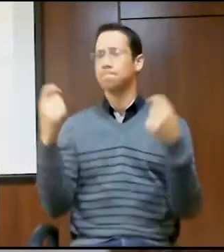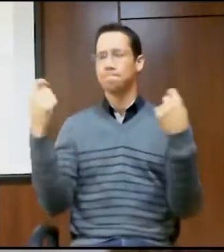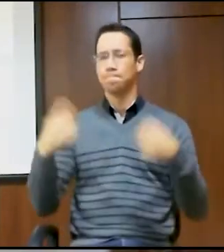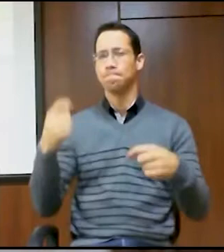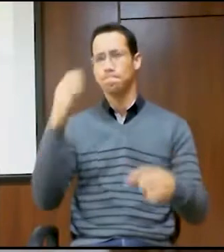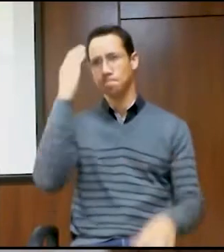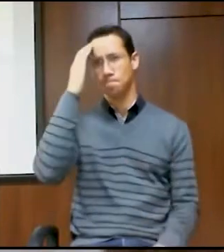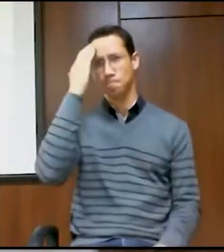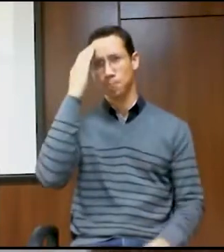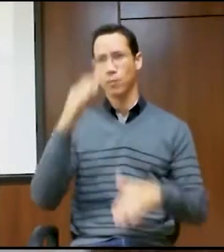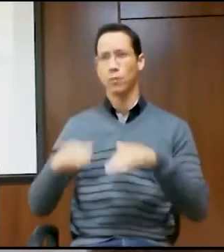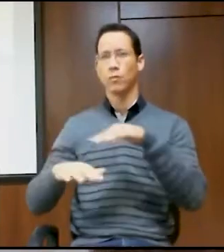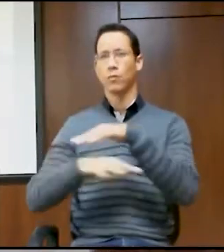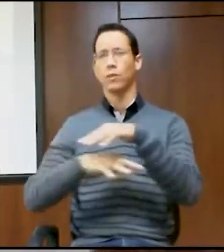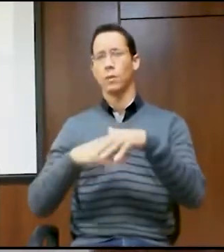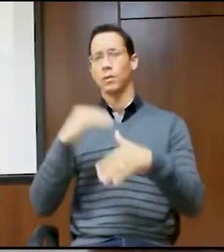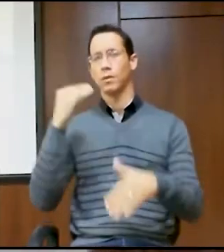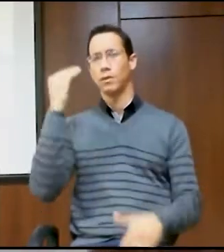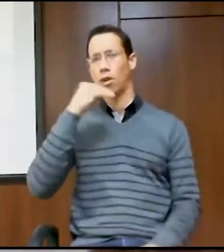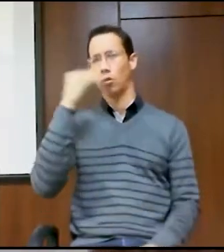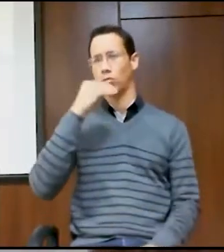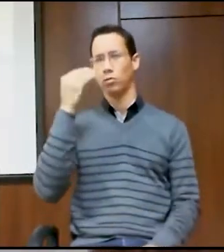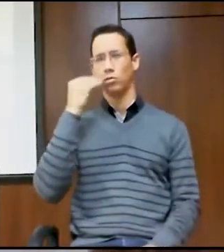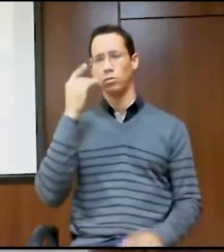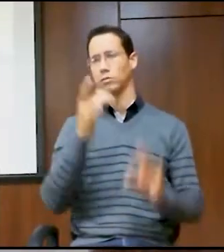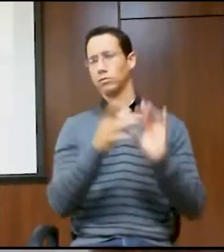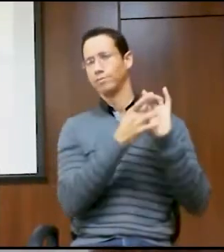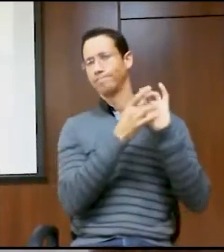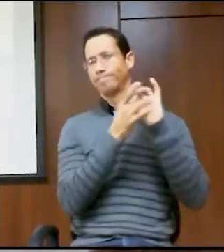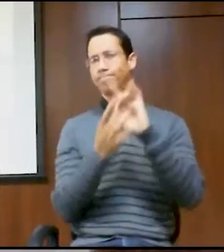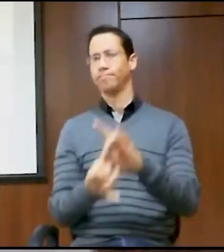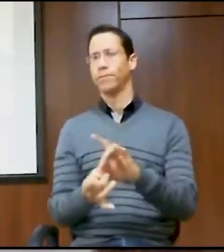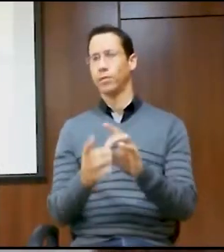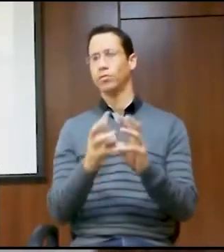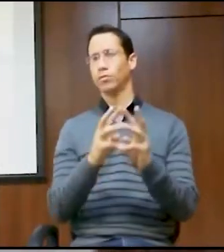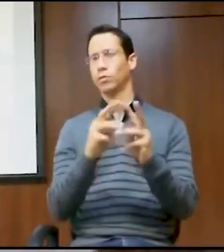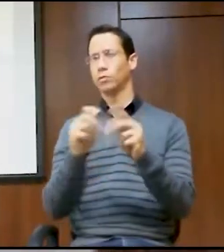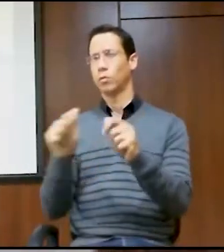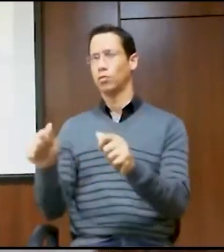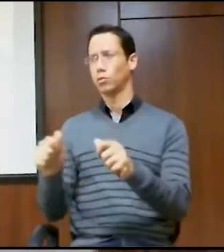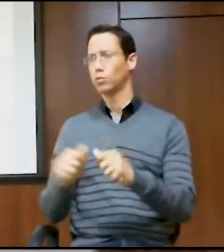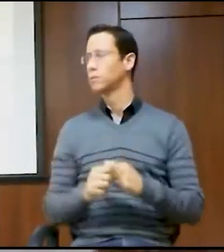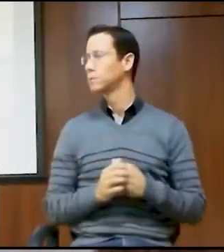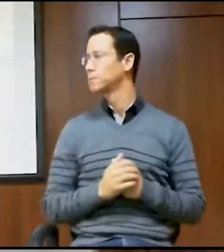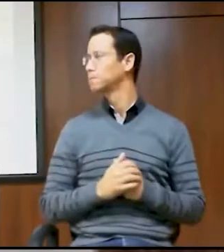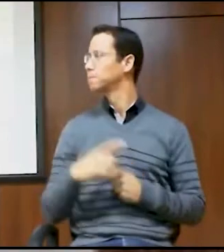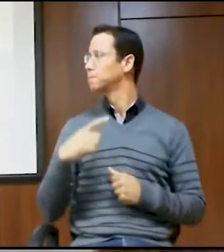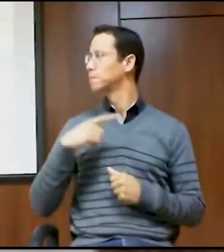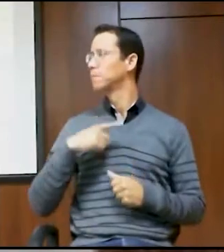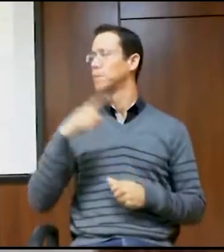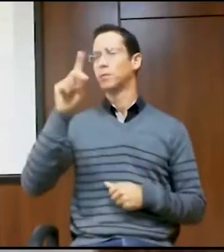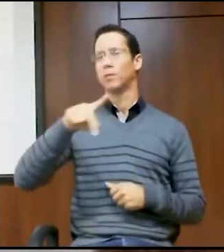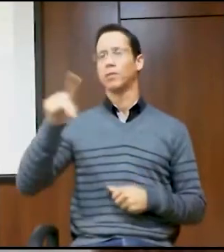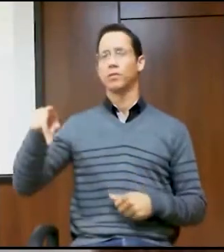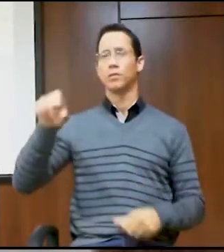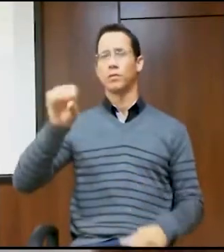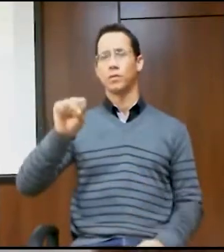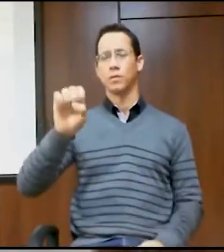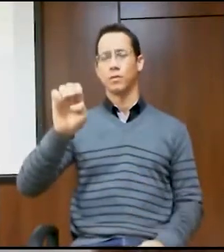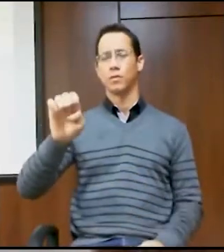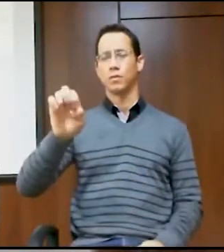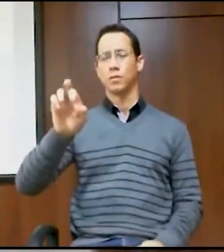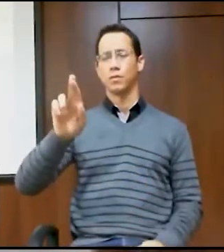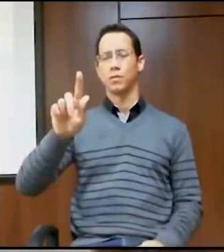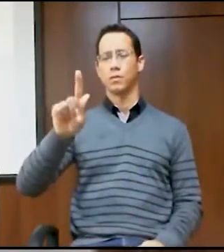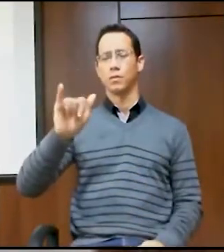da vulnerabilidade nesse contexto do desmonte, né? Tem um professor chamado Sérgio Costa, que ele usa